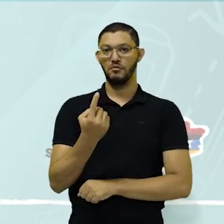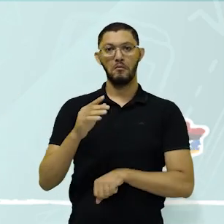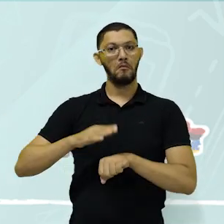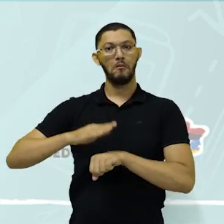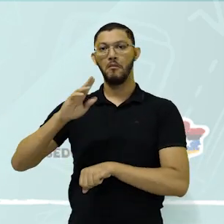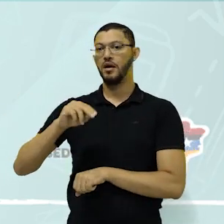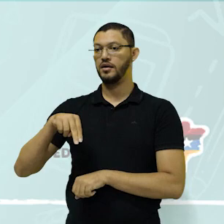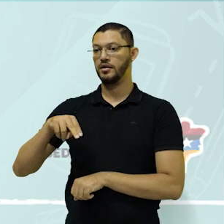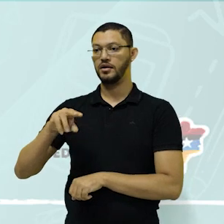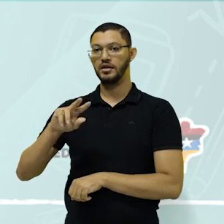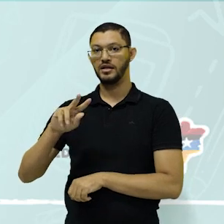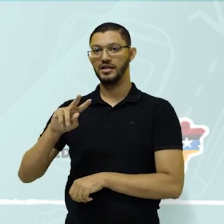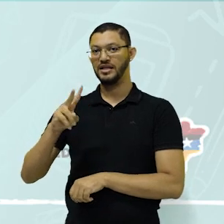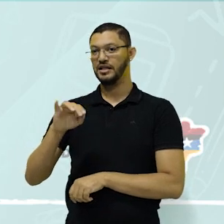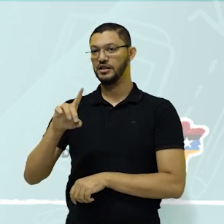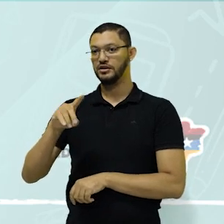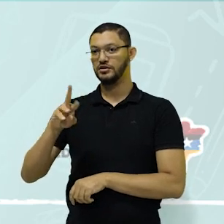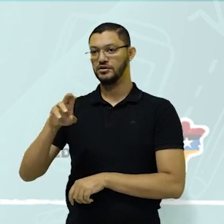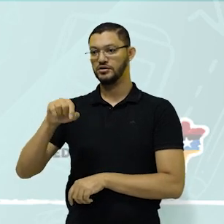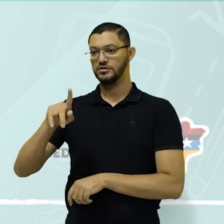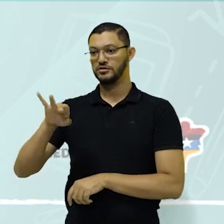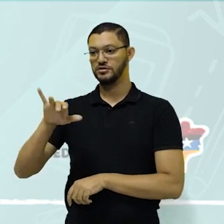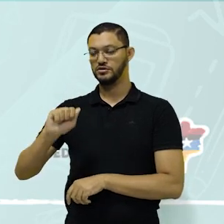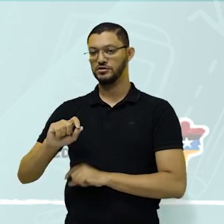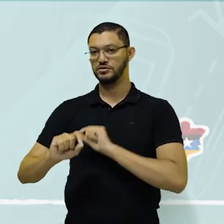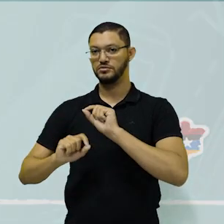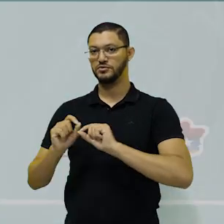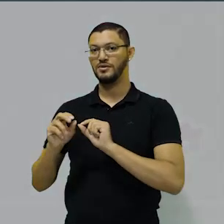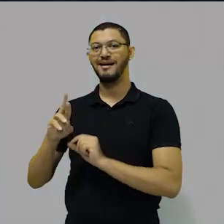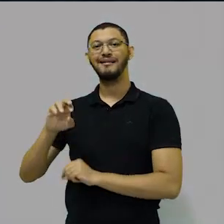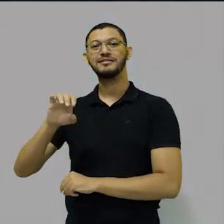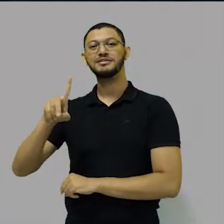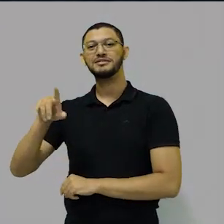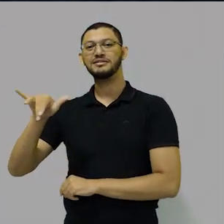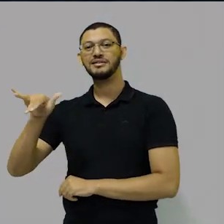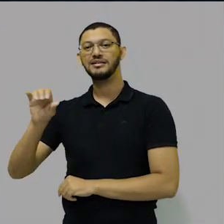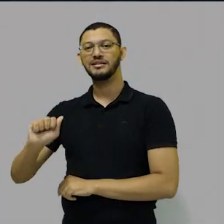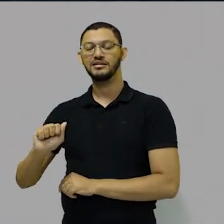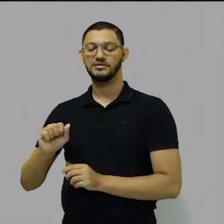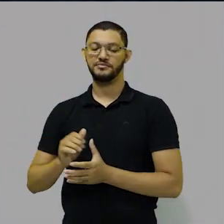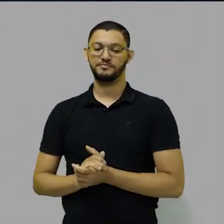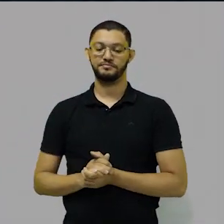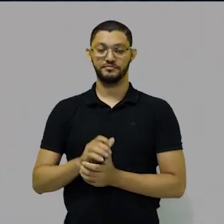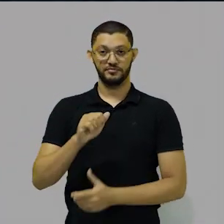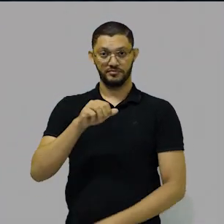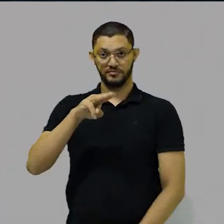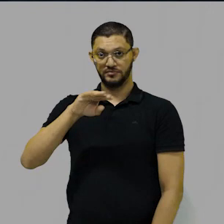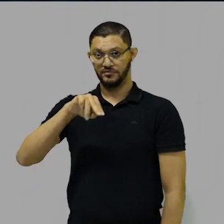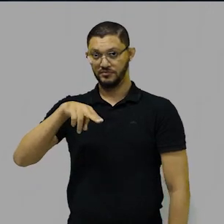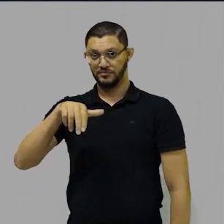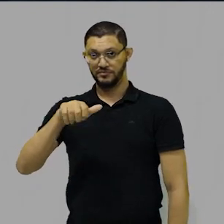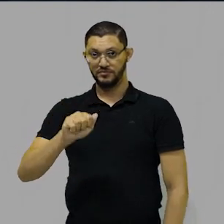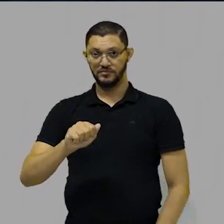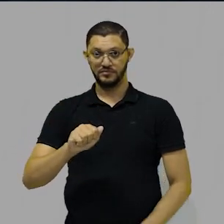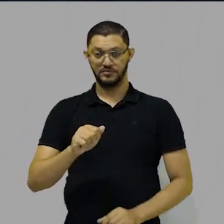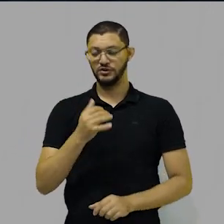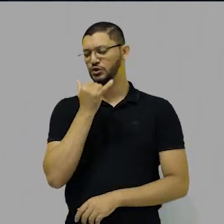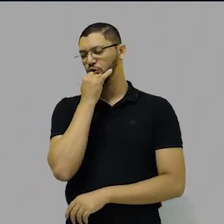mais hidrogênios por radicais orgânicos, ok? Então, a